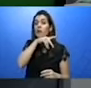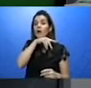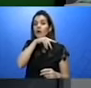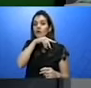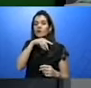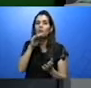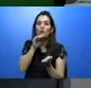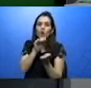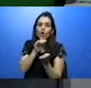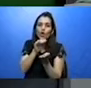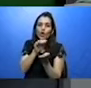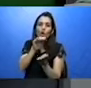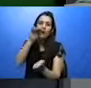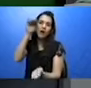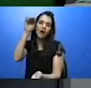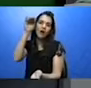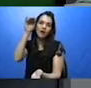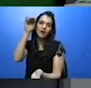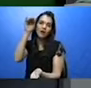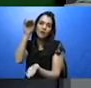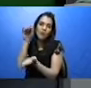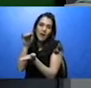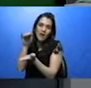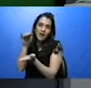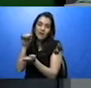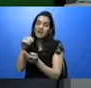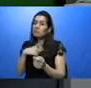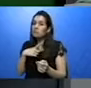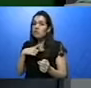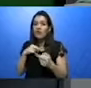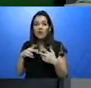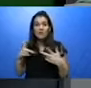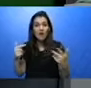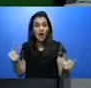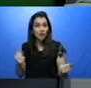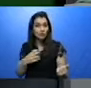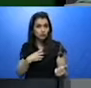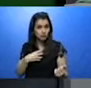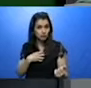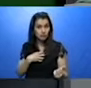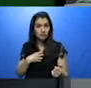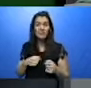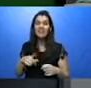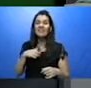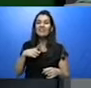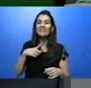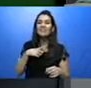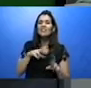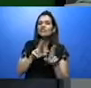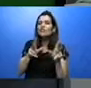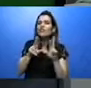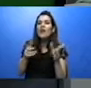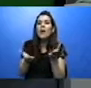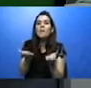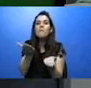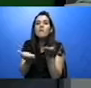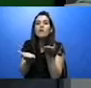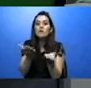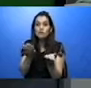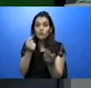Tem os pequenos, tem os médios e tem os grandes. E também de diferentes pesos.